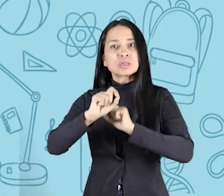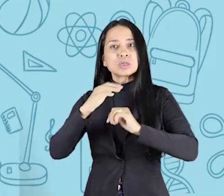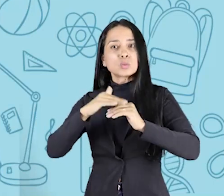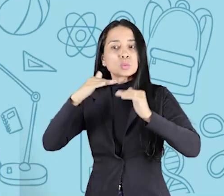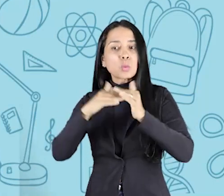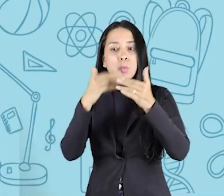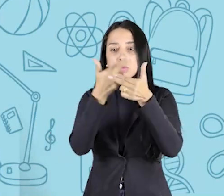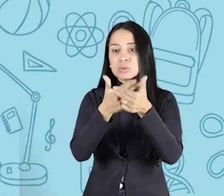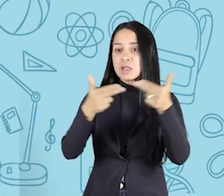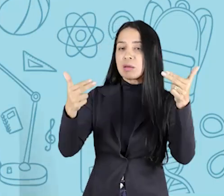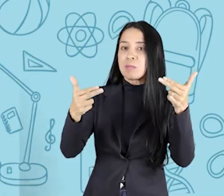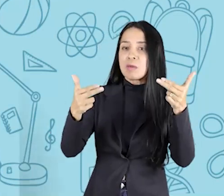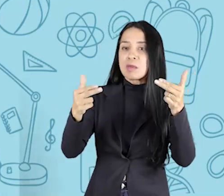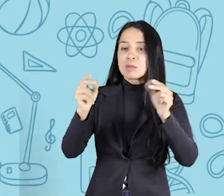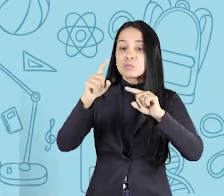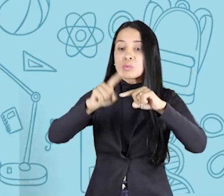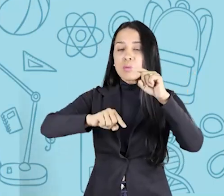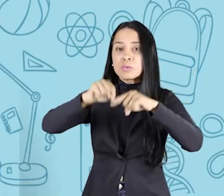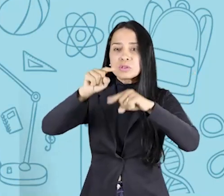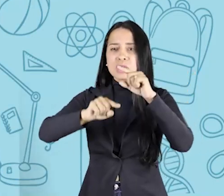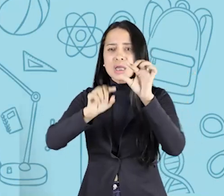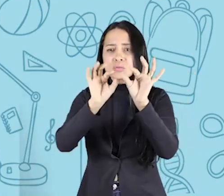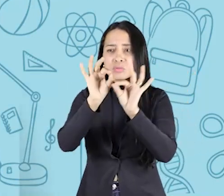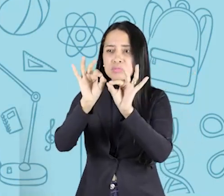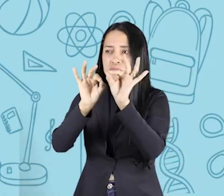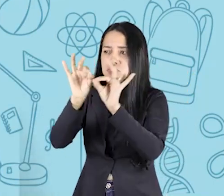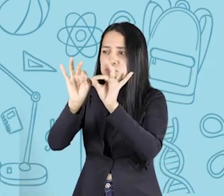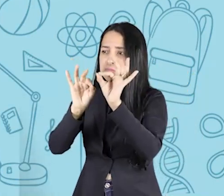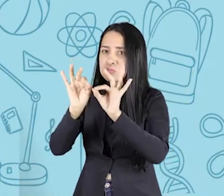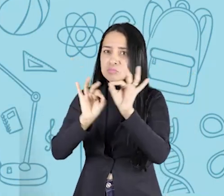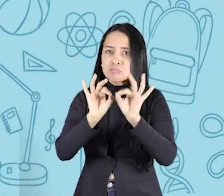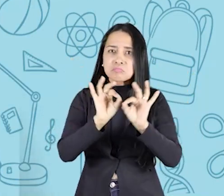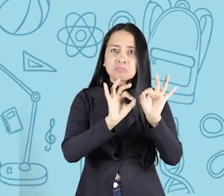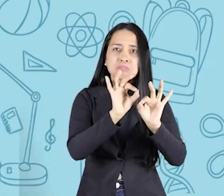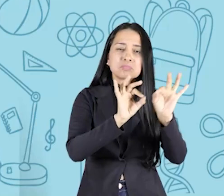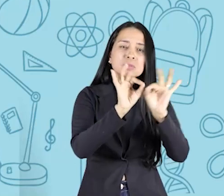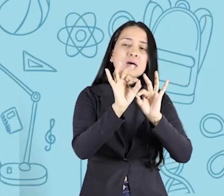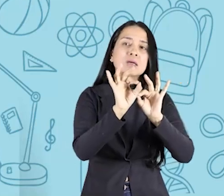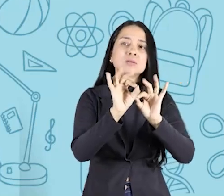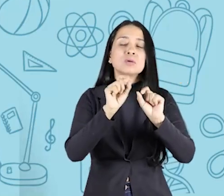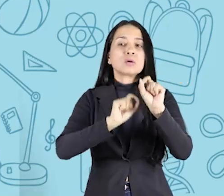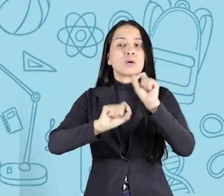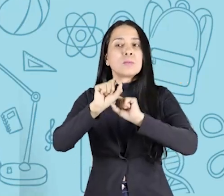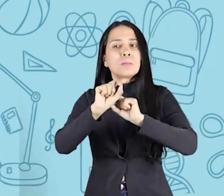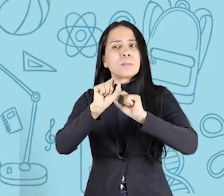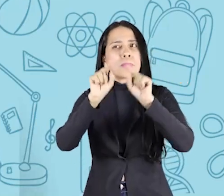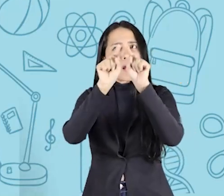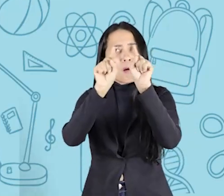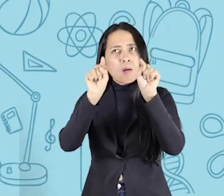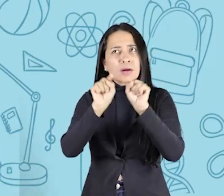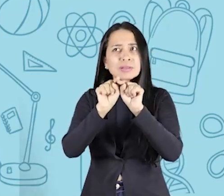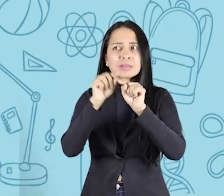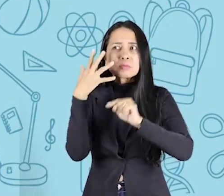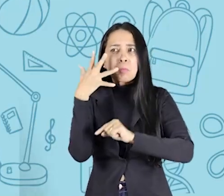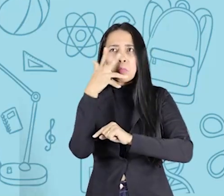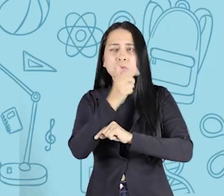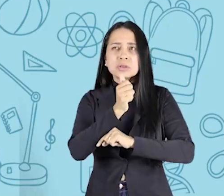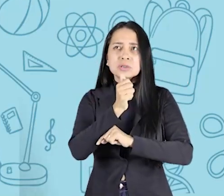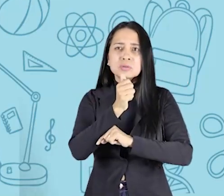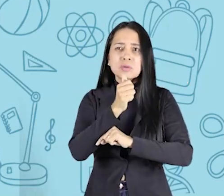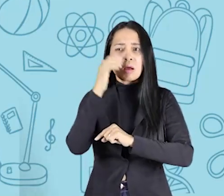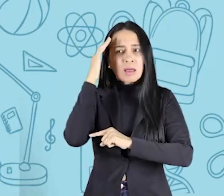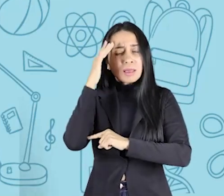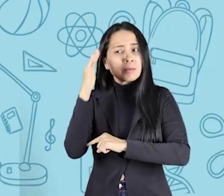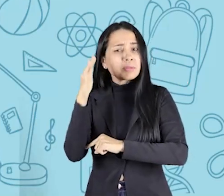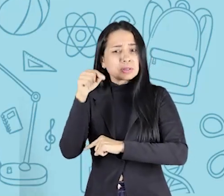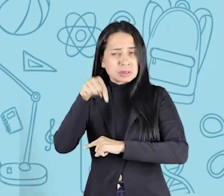aqueles elementos fossem colocados certamente naquela posiçãozinha para dar aquele desenho, aquele layout. Imagina lá em